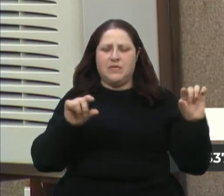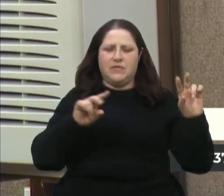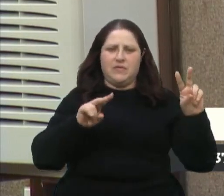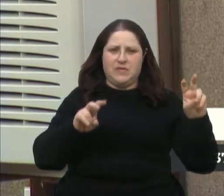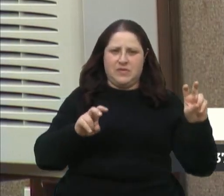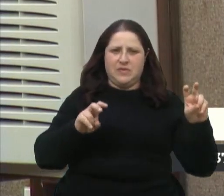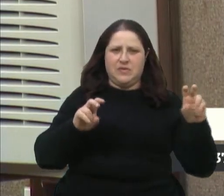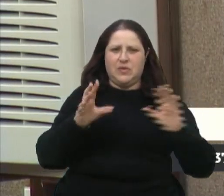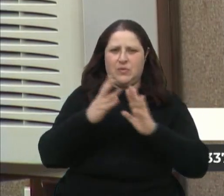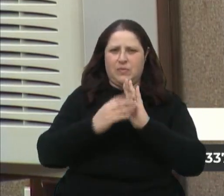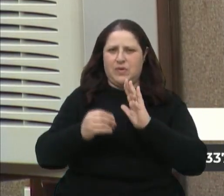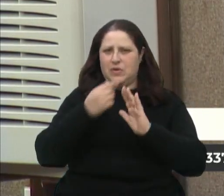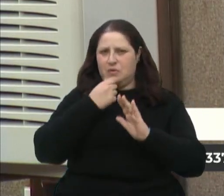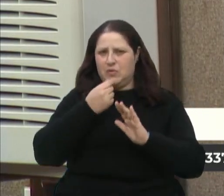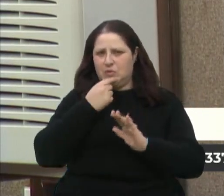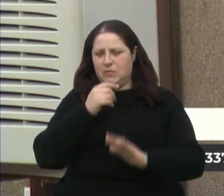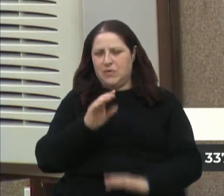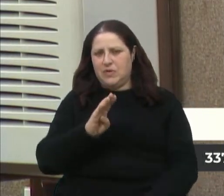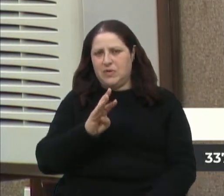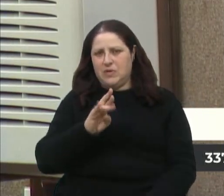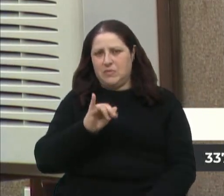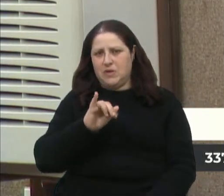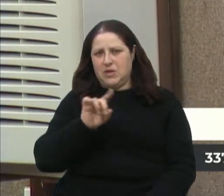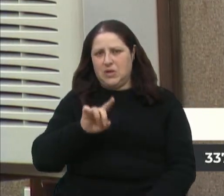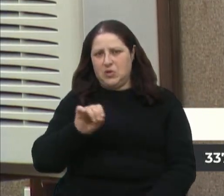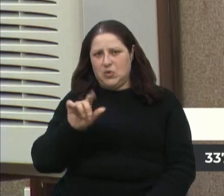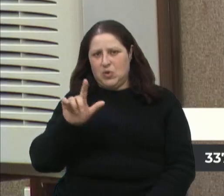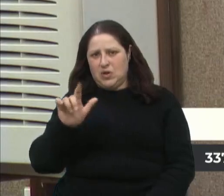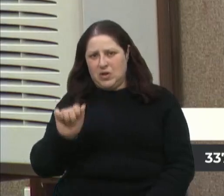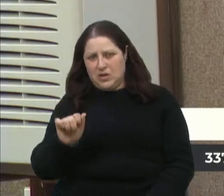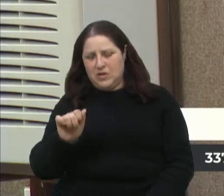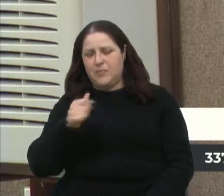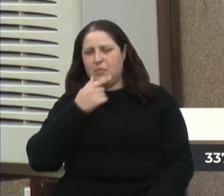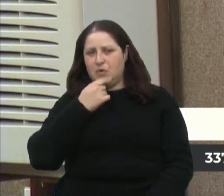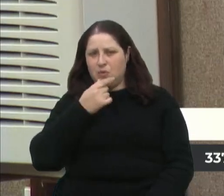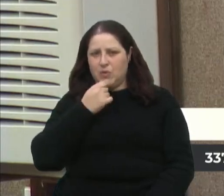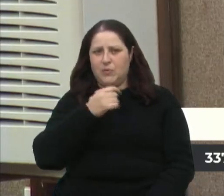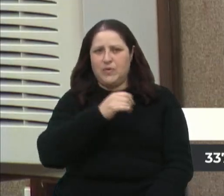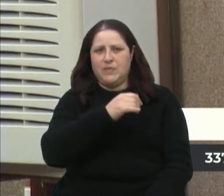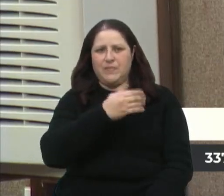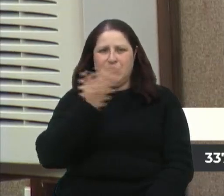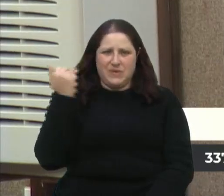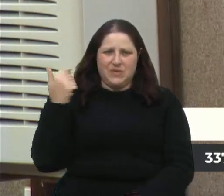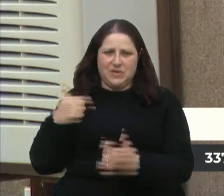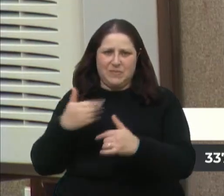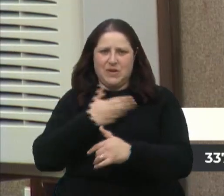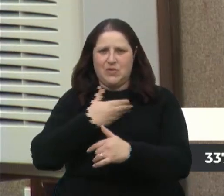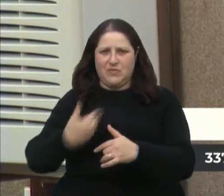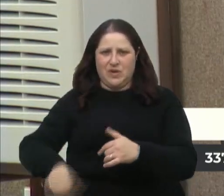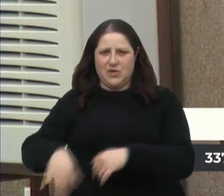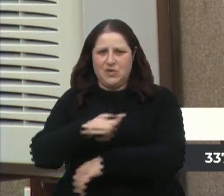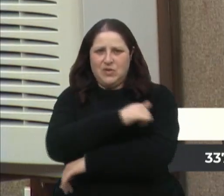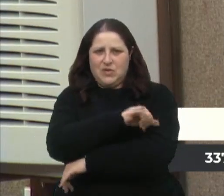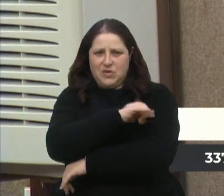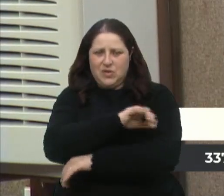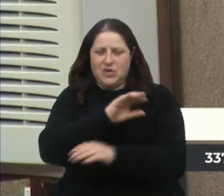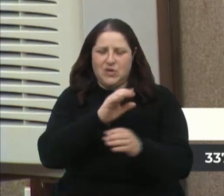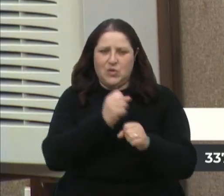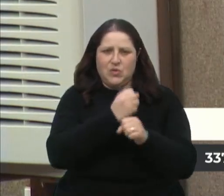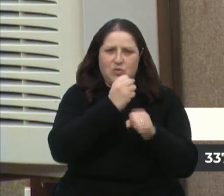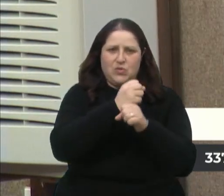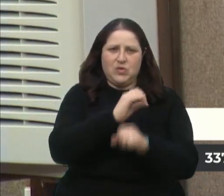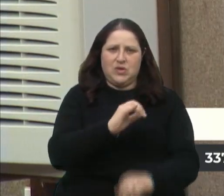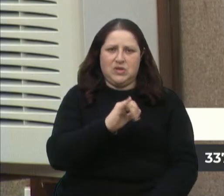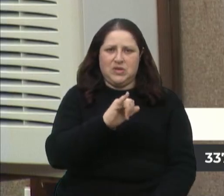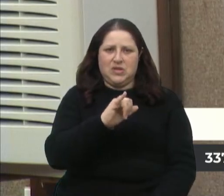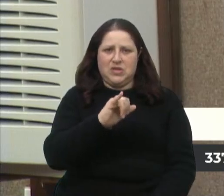quando foi questionado, quando o governador do Rio de Janeiro, em construir o CIEPS, que é um sonho, né, de educação integral, e ele construiu o